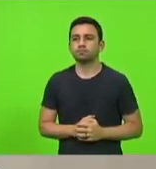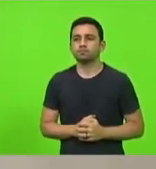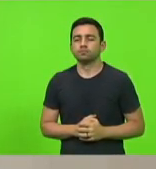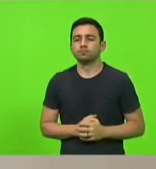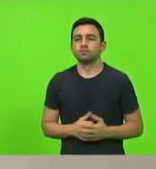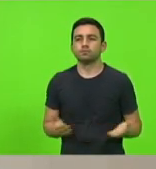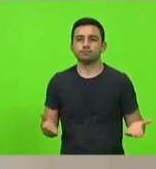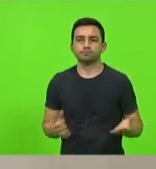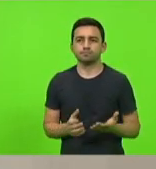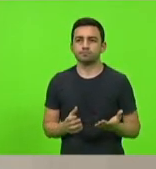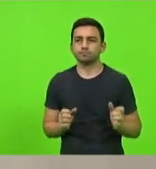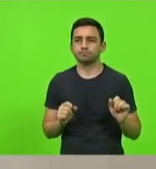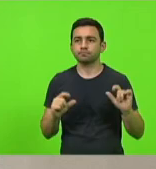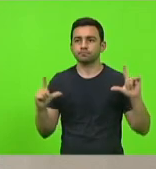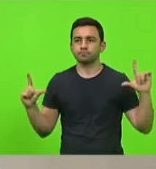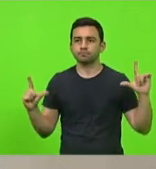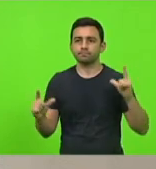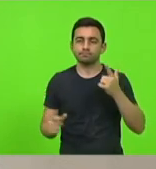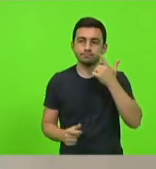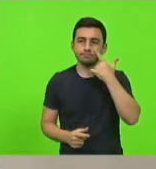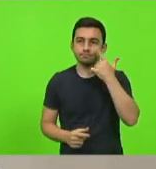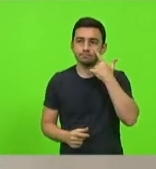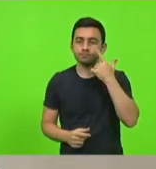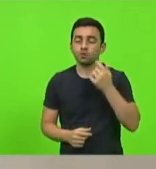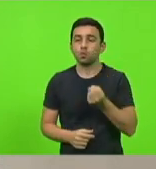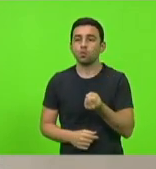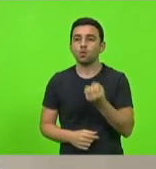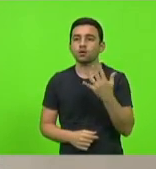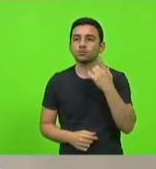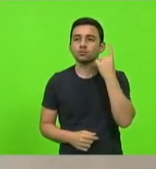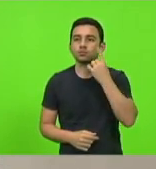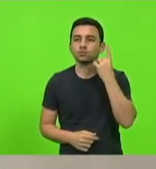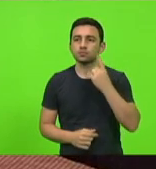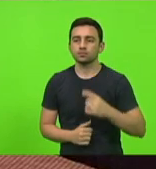presenças para verificação de quórum.